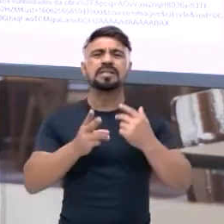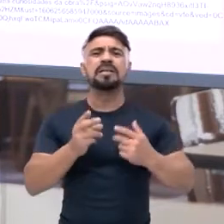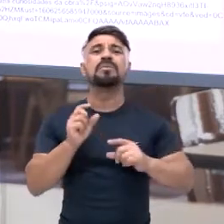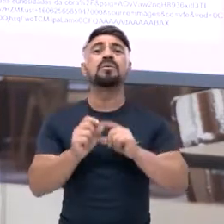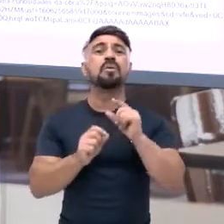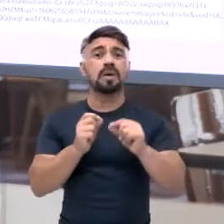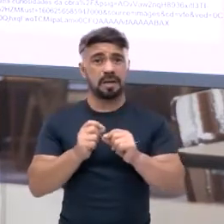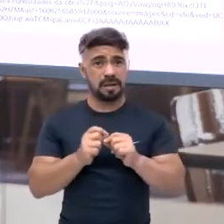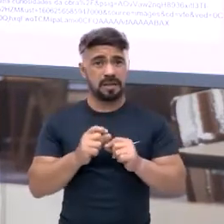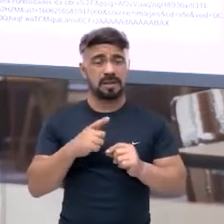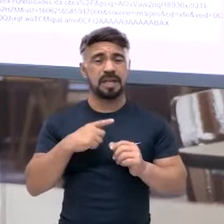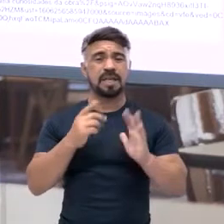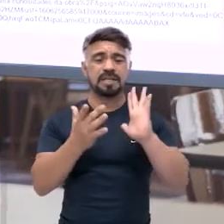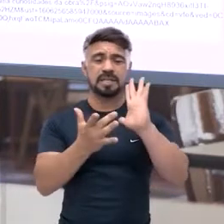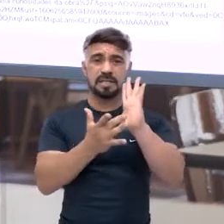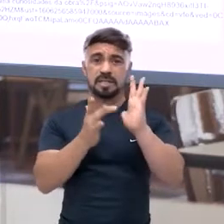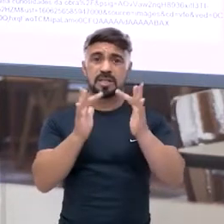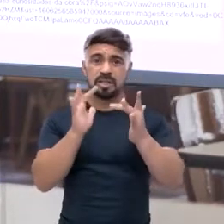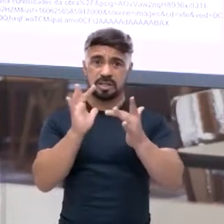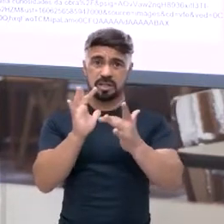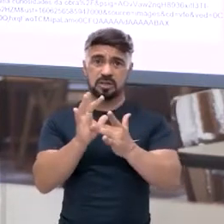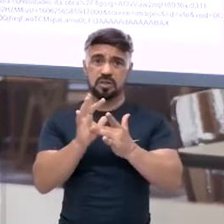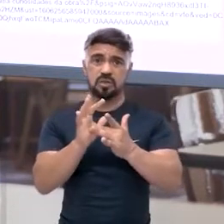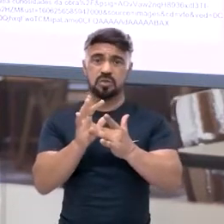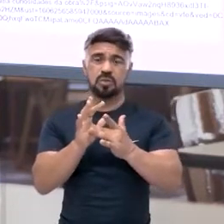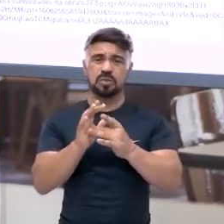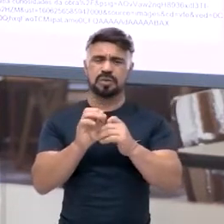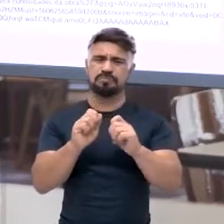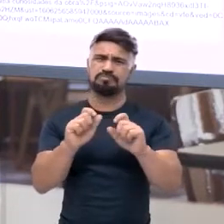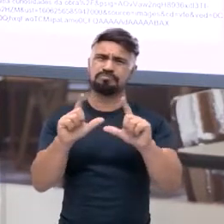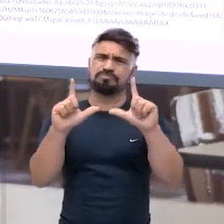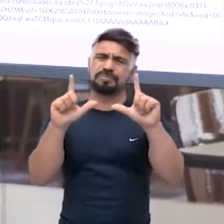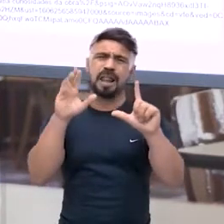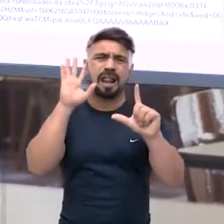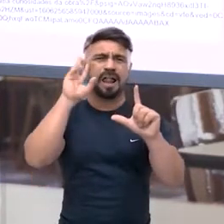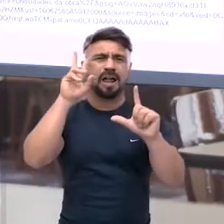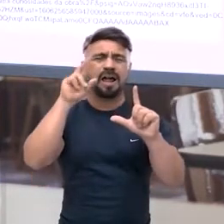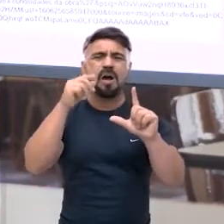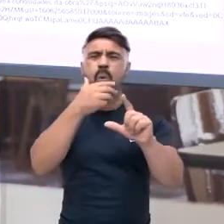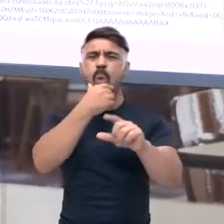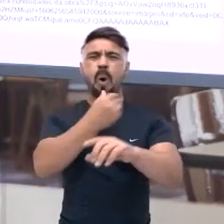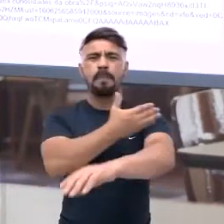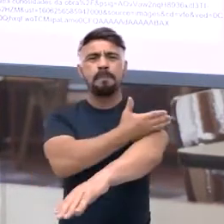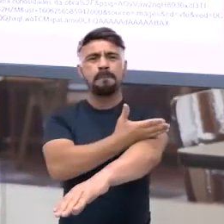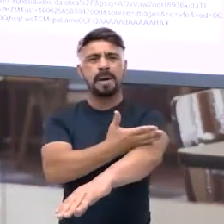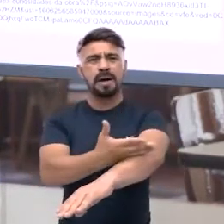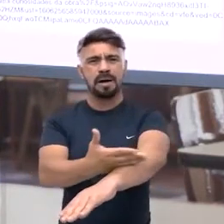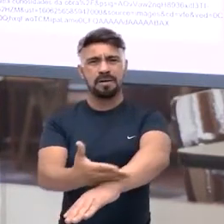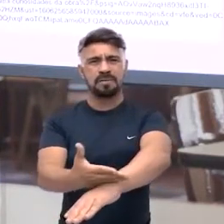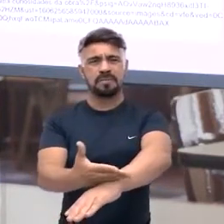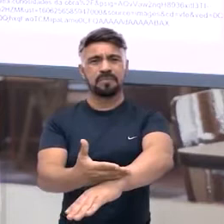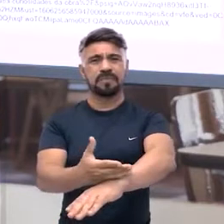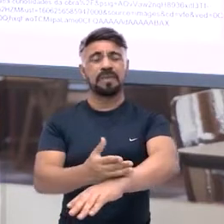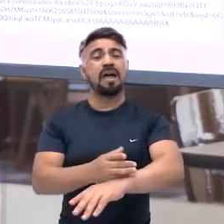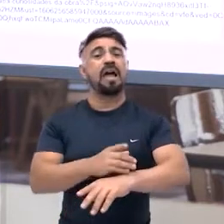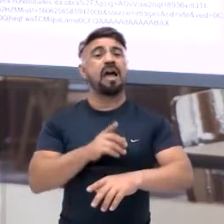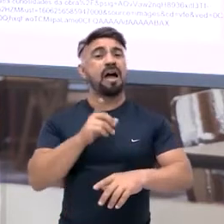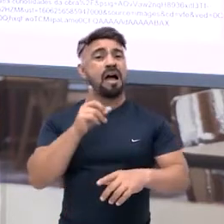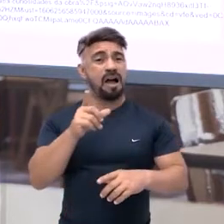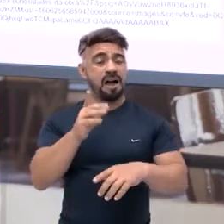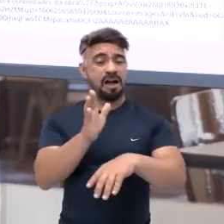a gente tem no imaginário a imagem de Jesus Cristo como um homem branco, e